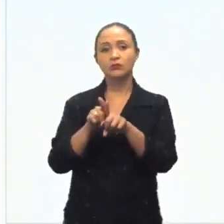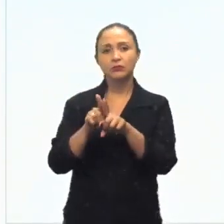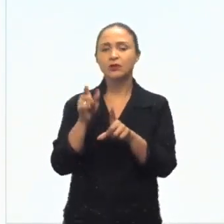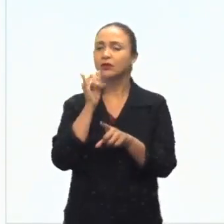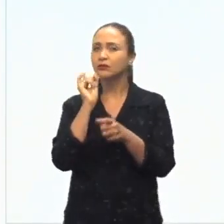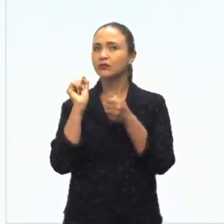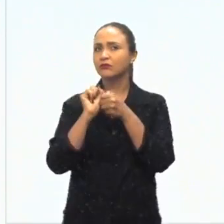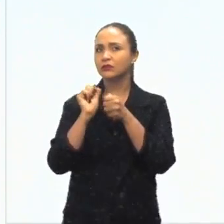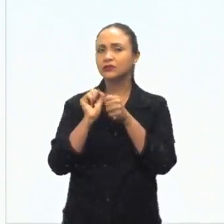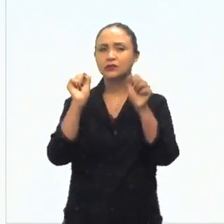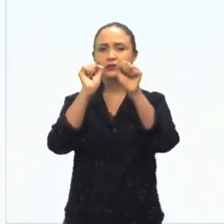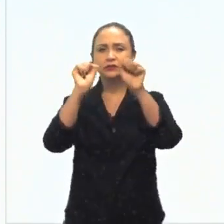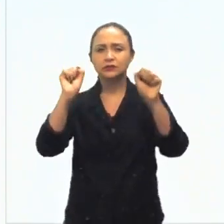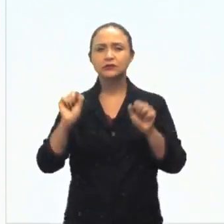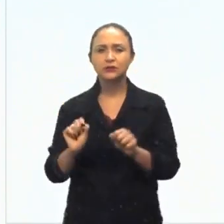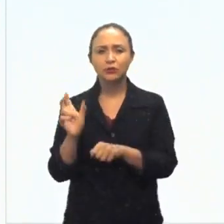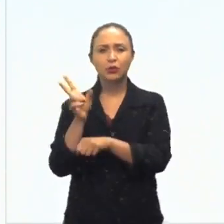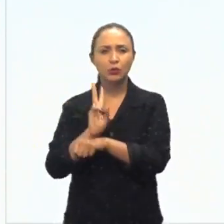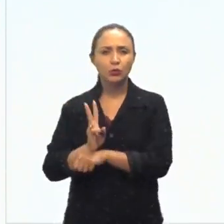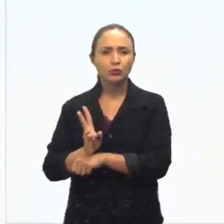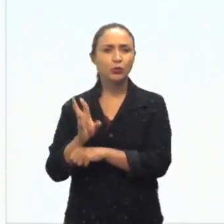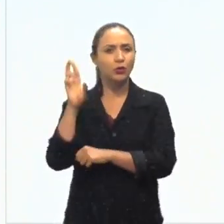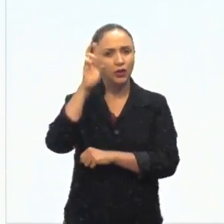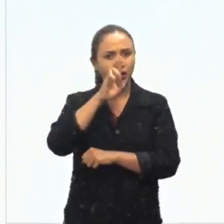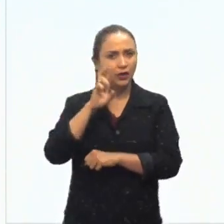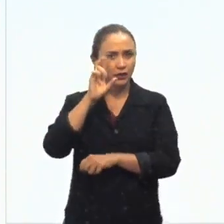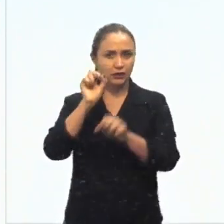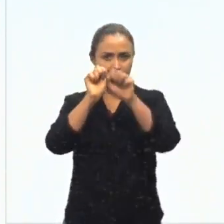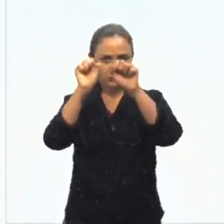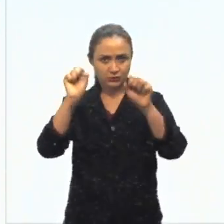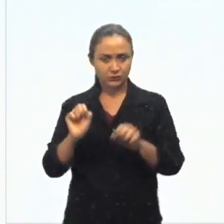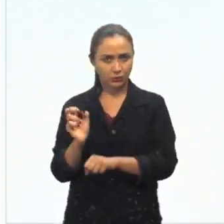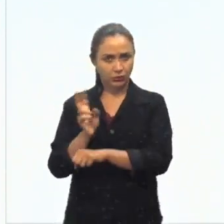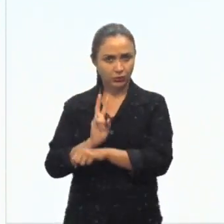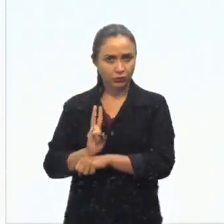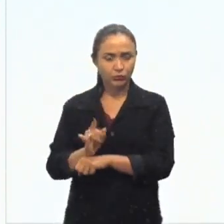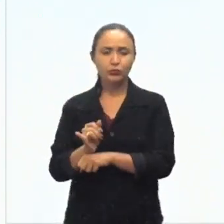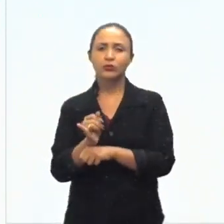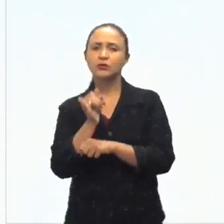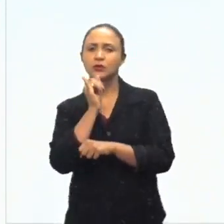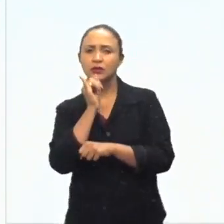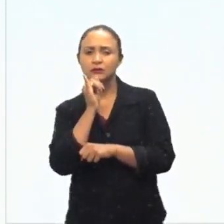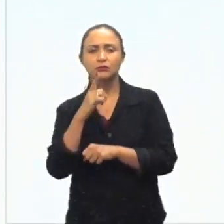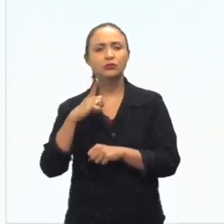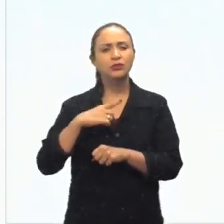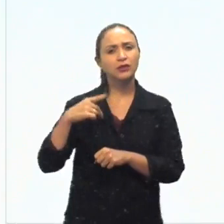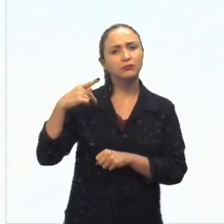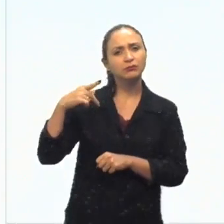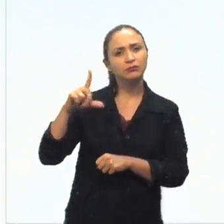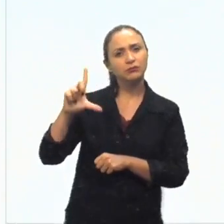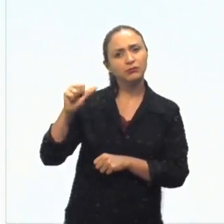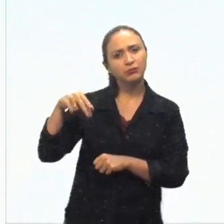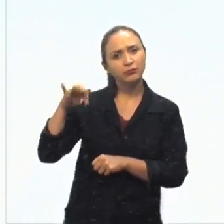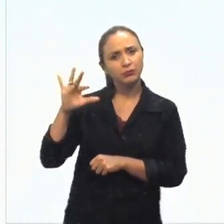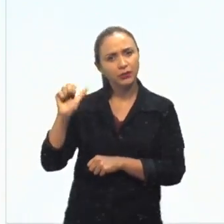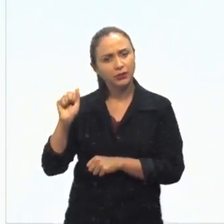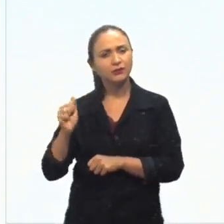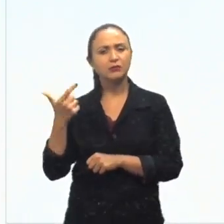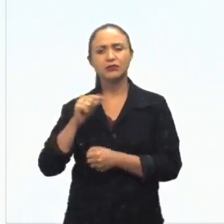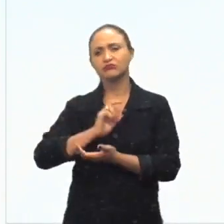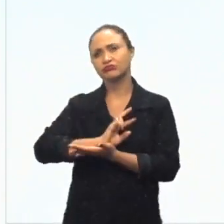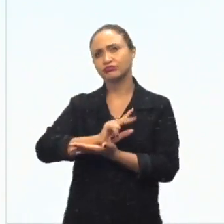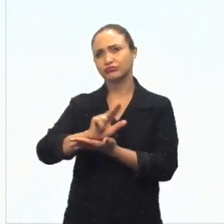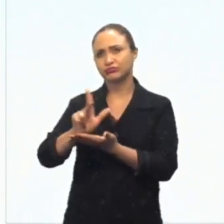fazer sistemas de controle, análise de sistemas de controle, você pode fazer análise de planta, análise de frequência, enfim, uma infinidade